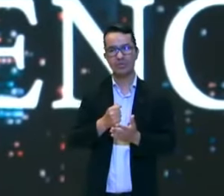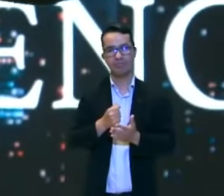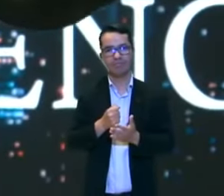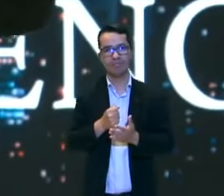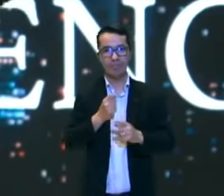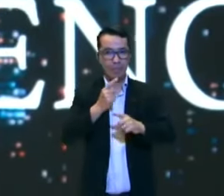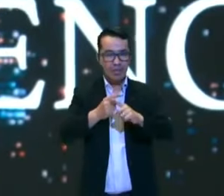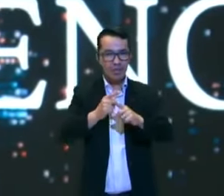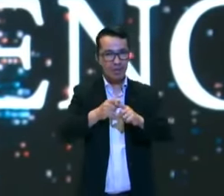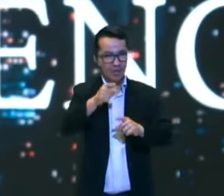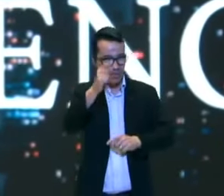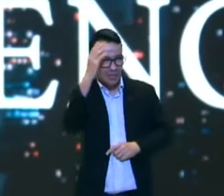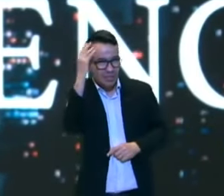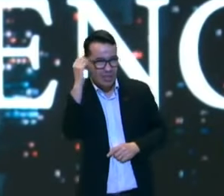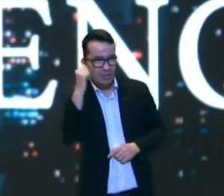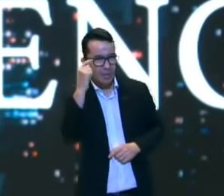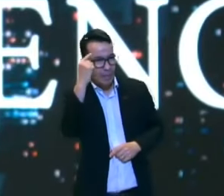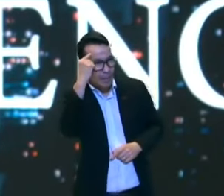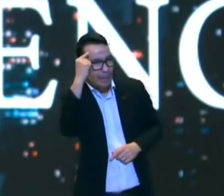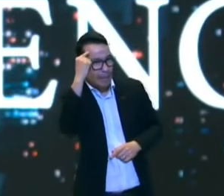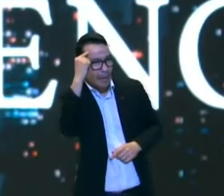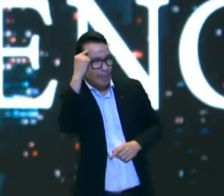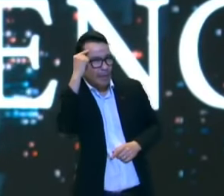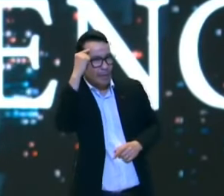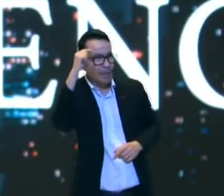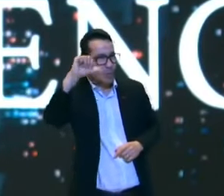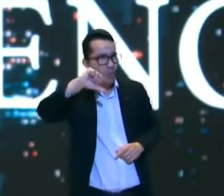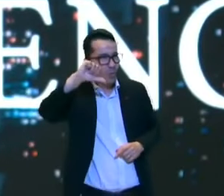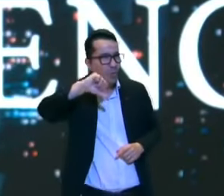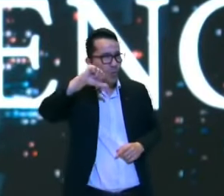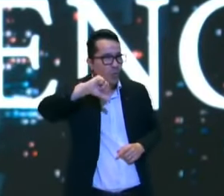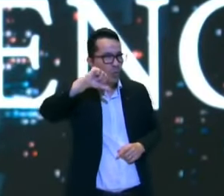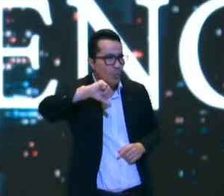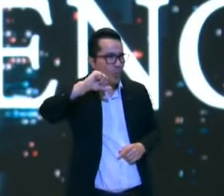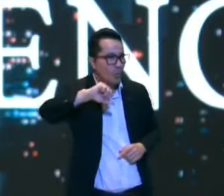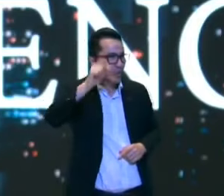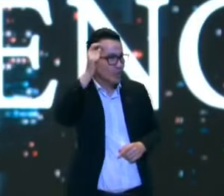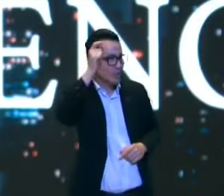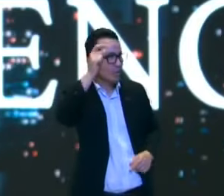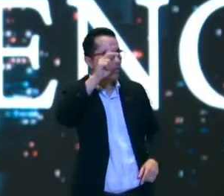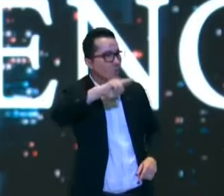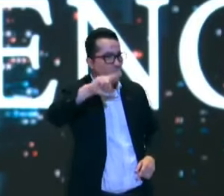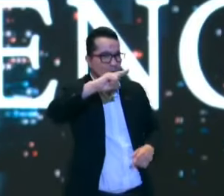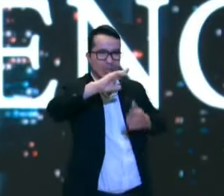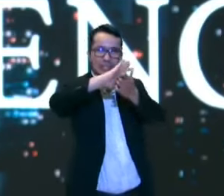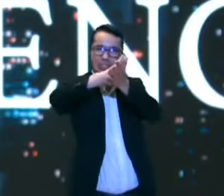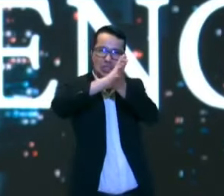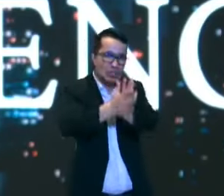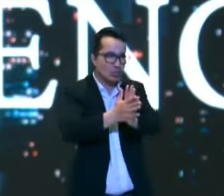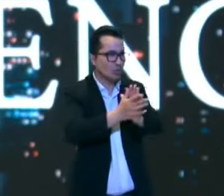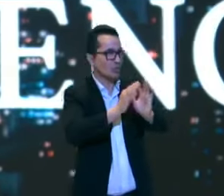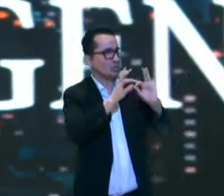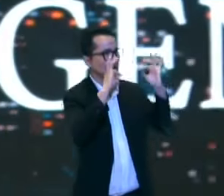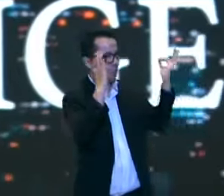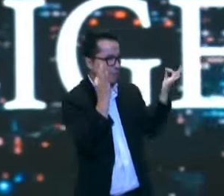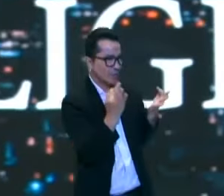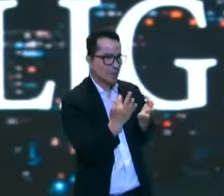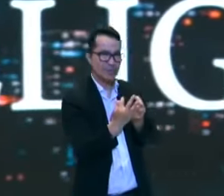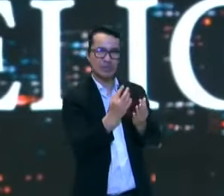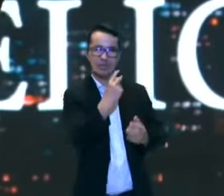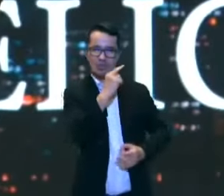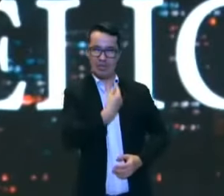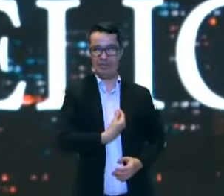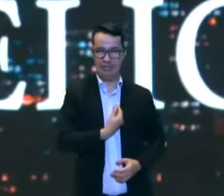desgraça vão ser interrompidas pelo poder do nome de Jesus. A tua família ia